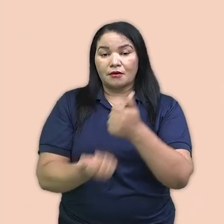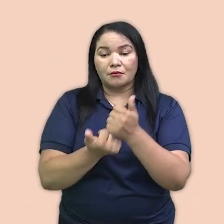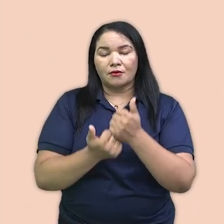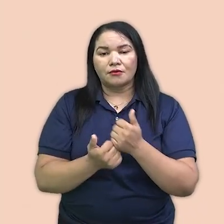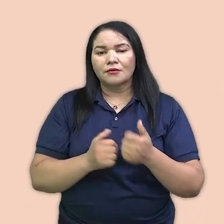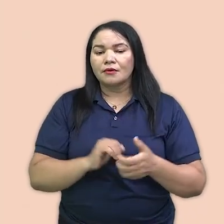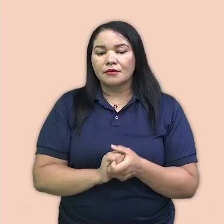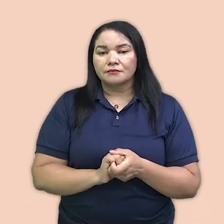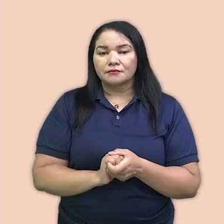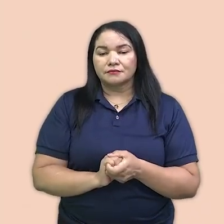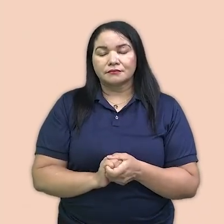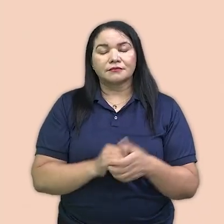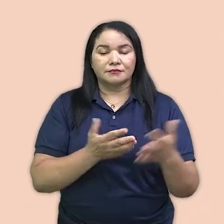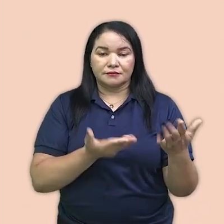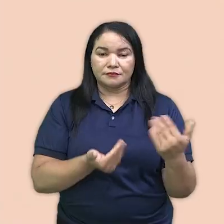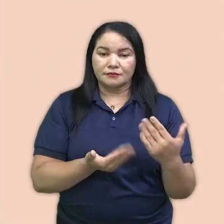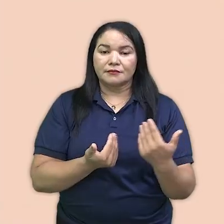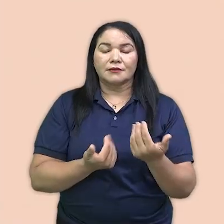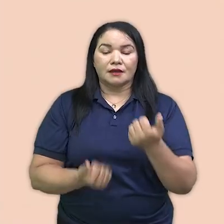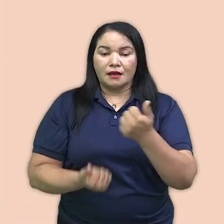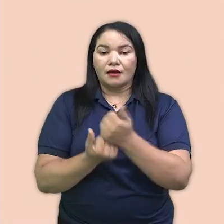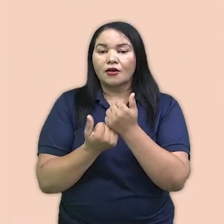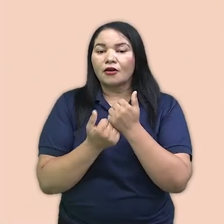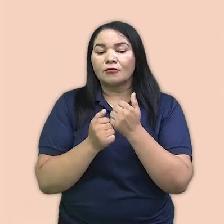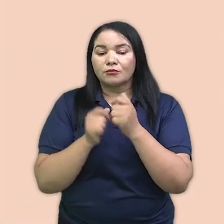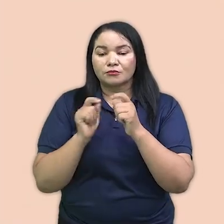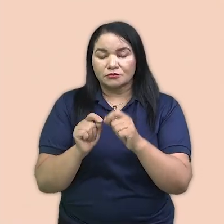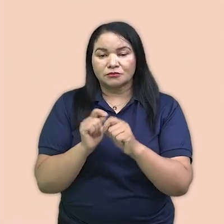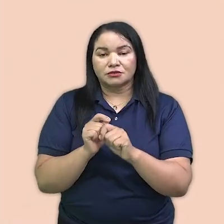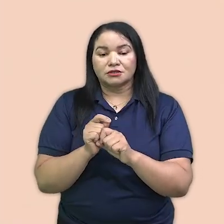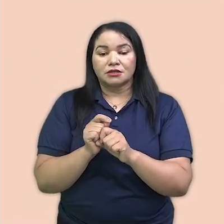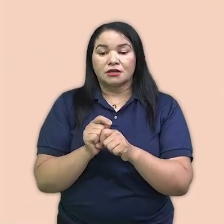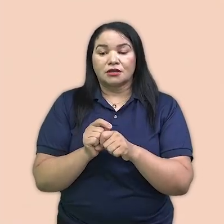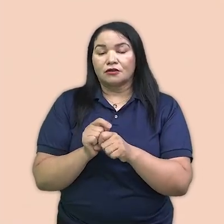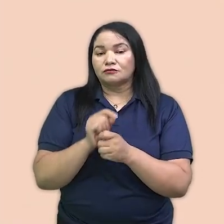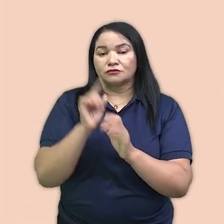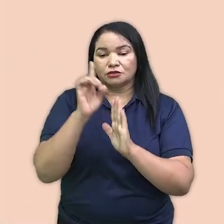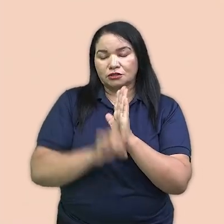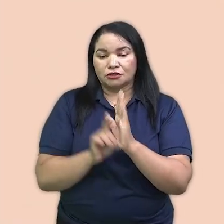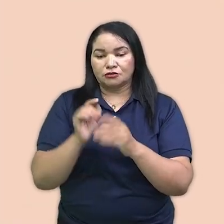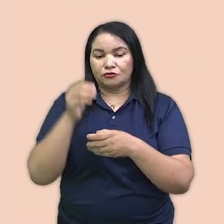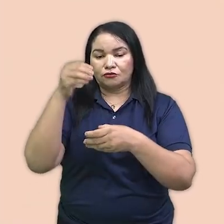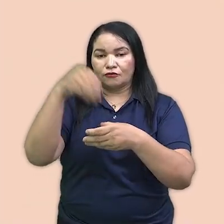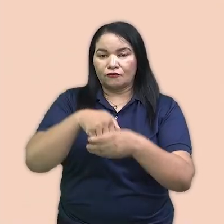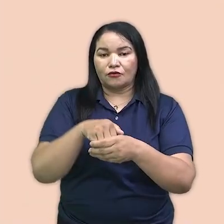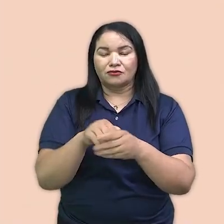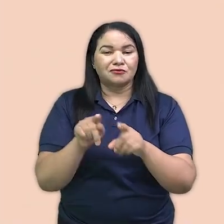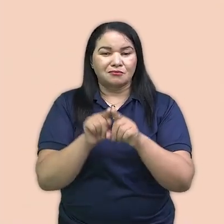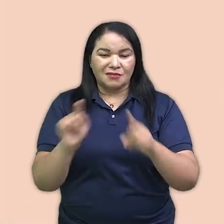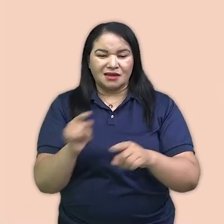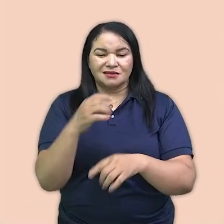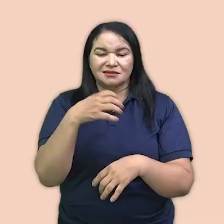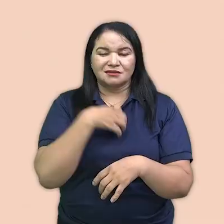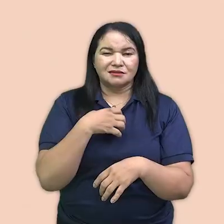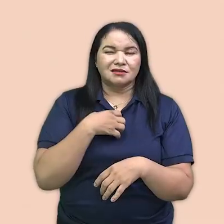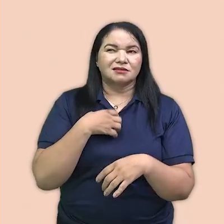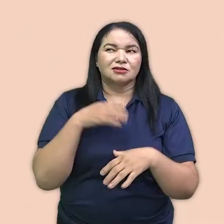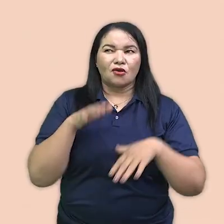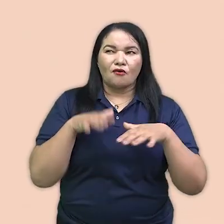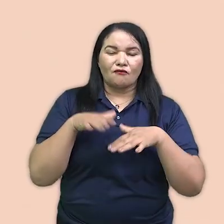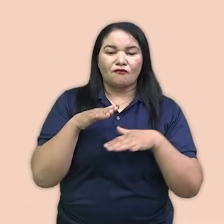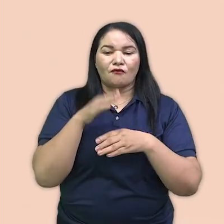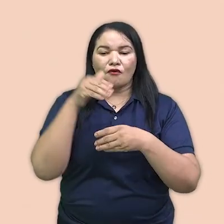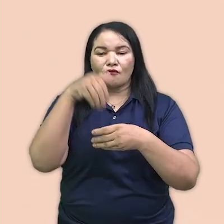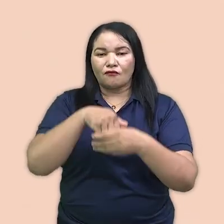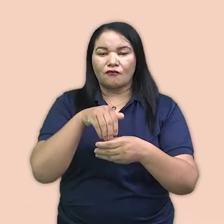tá bom? A juventude, ela é a favor do voto, mas eles não sentem que esse voto